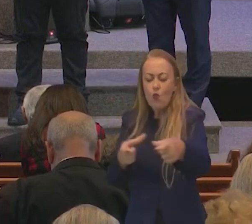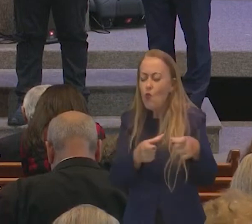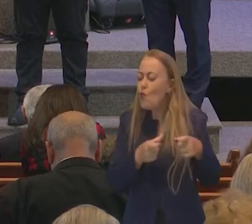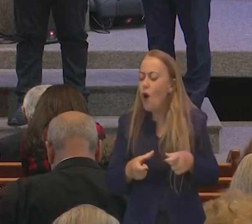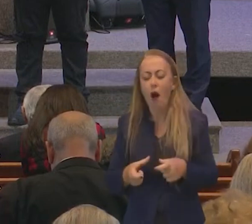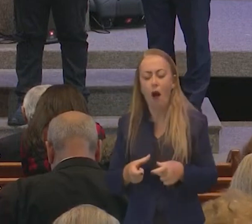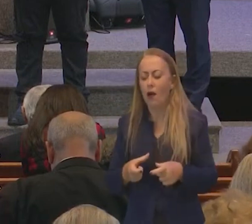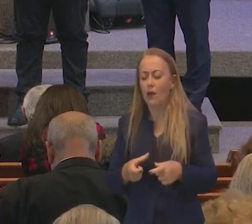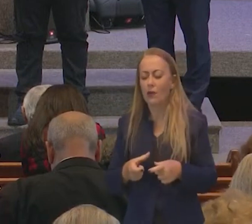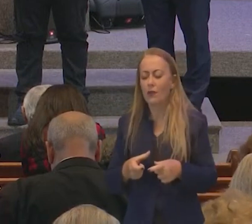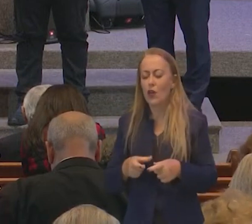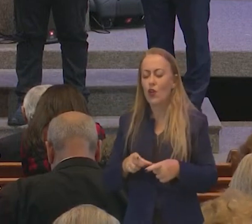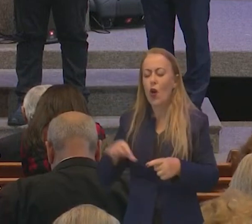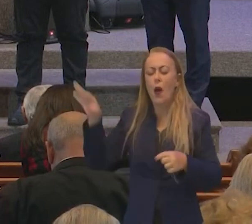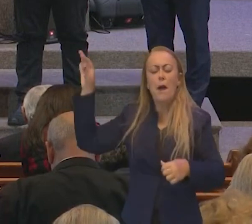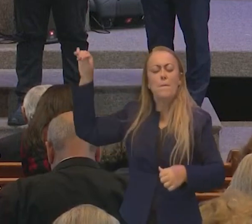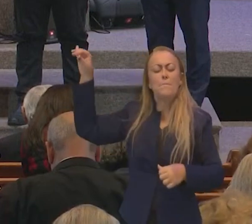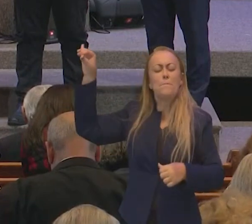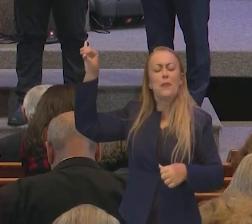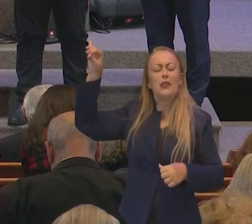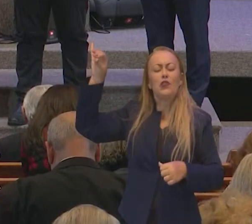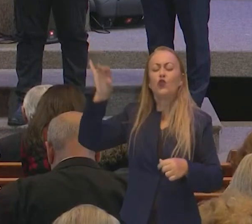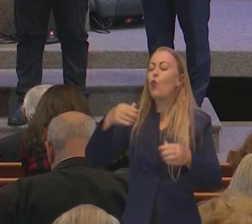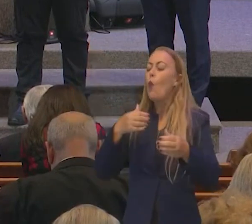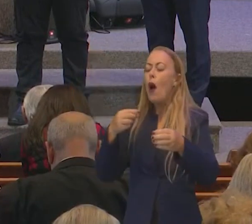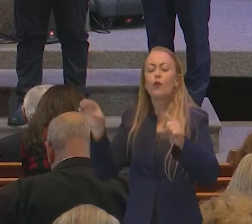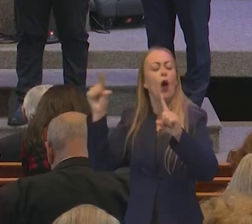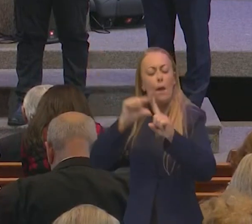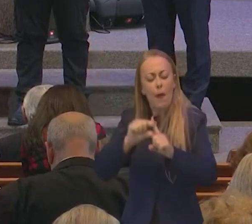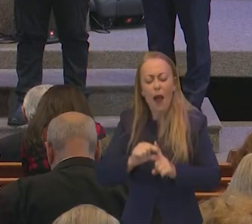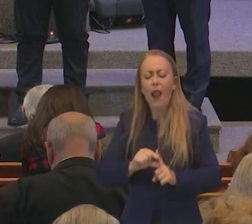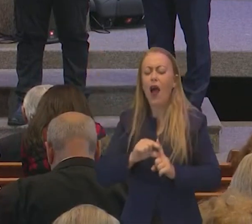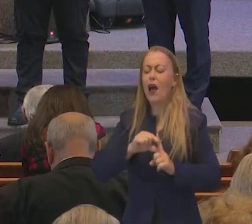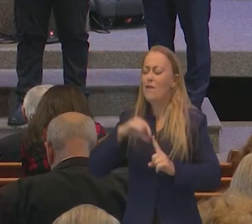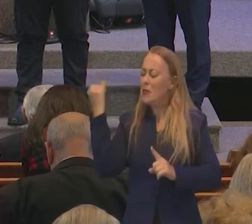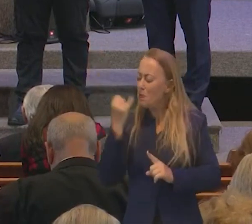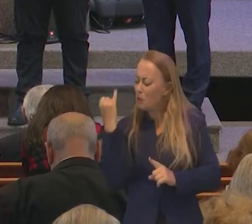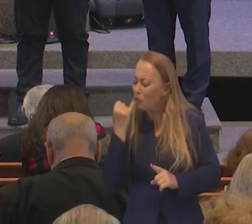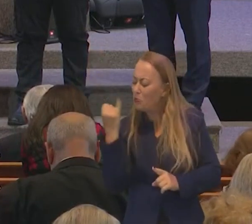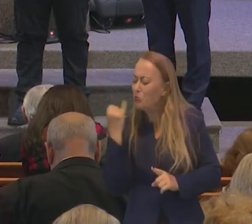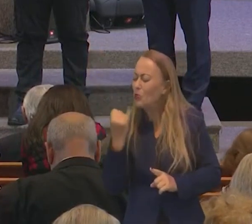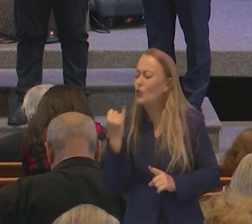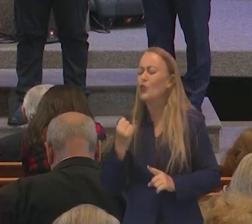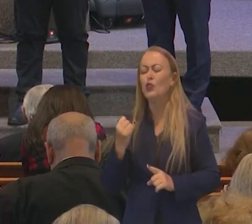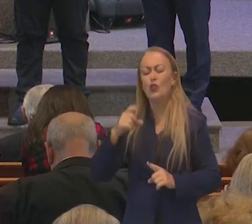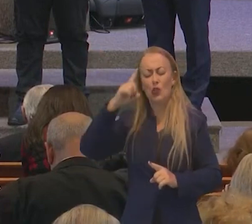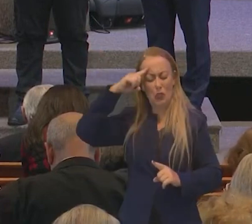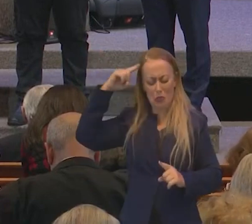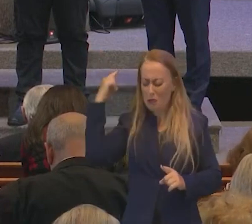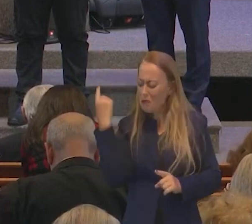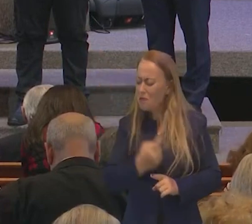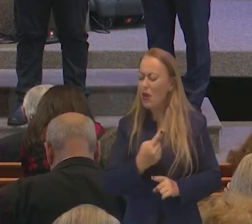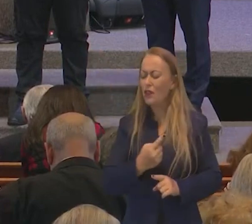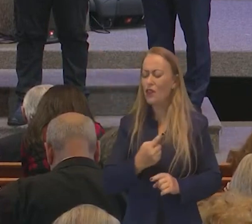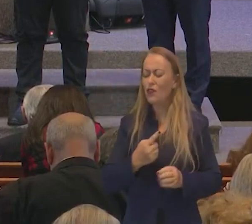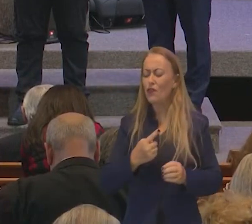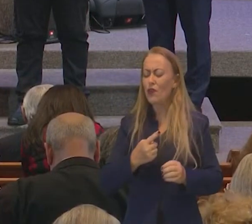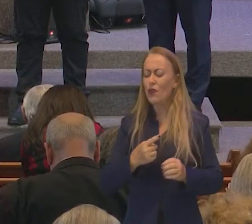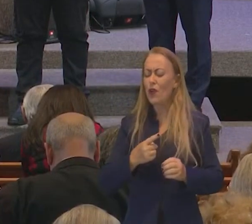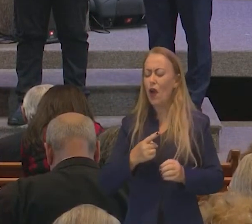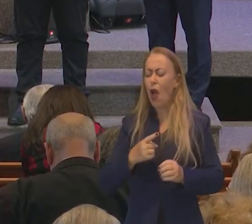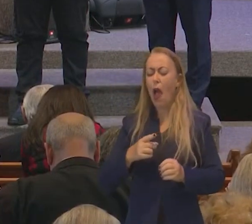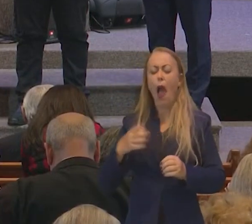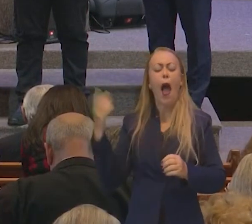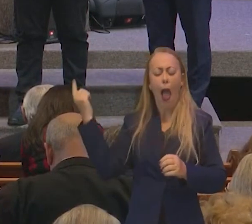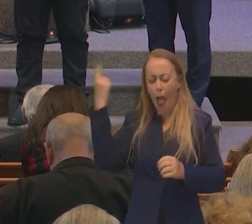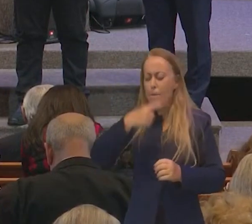outro. A tua palavra, Deus, independe de qualquer outra coisa, porque a tua palavra cumpre o teu propósito e não volta vazia.